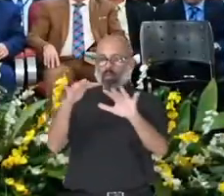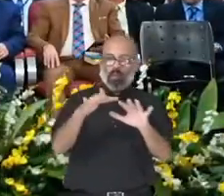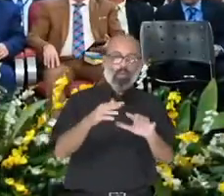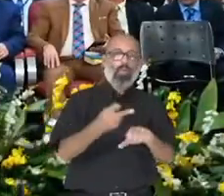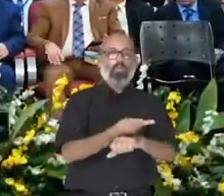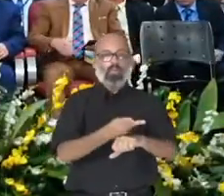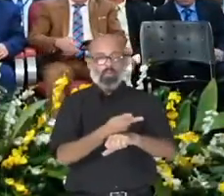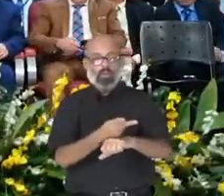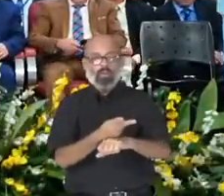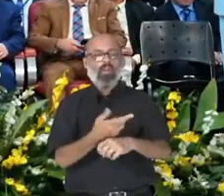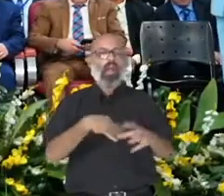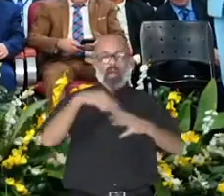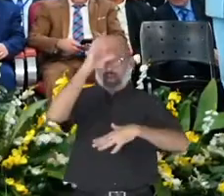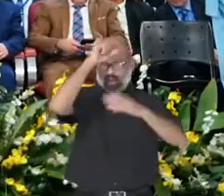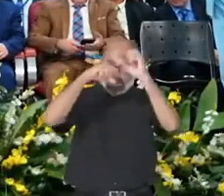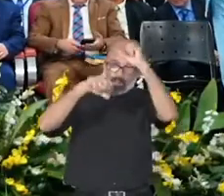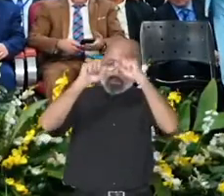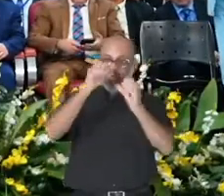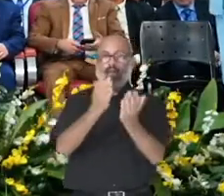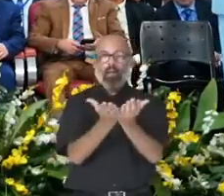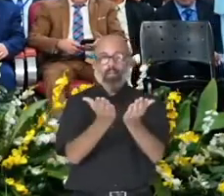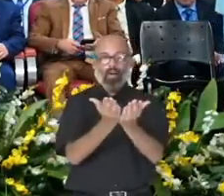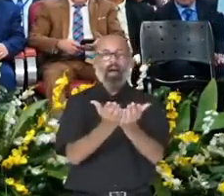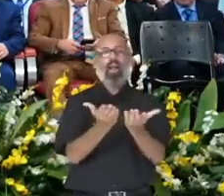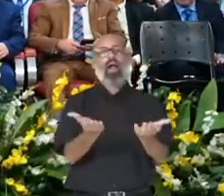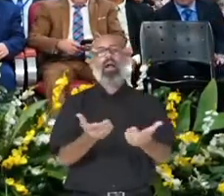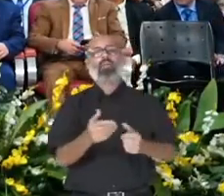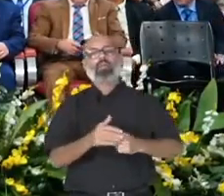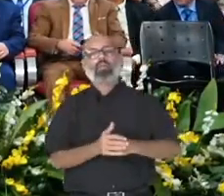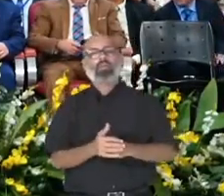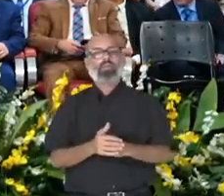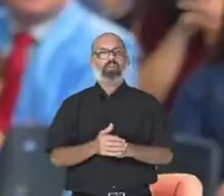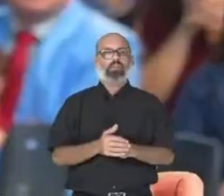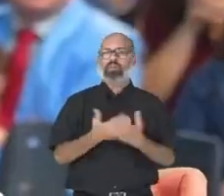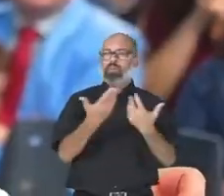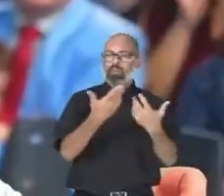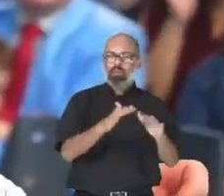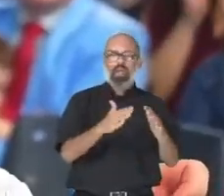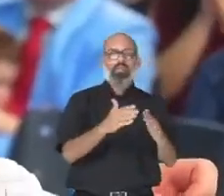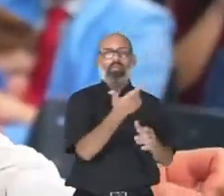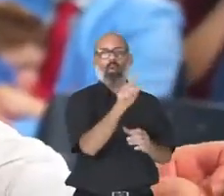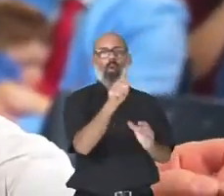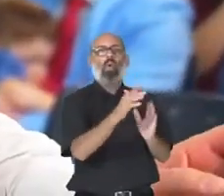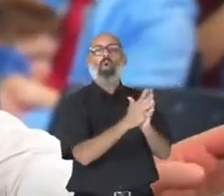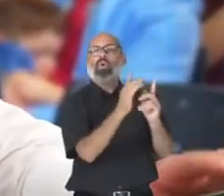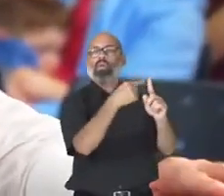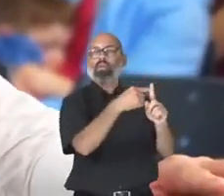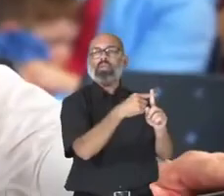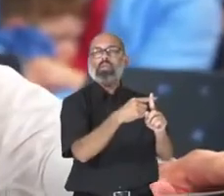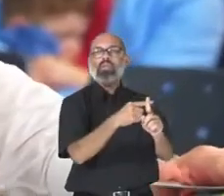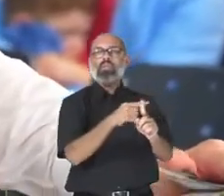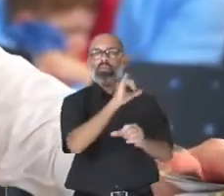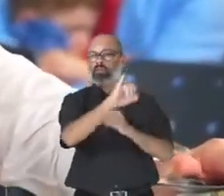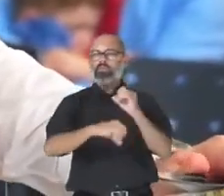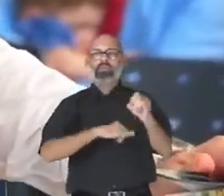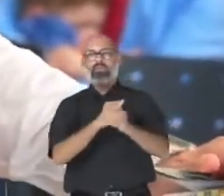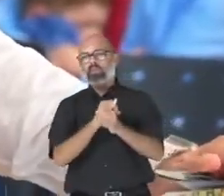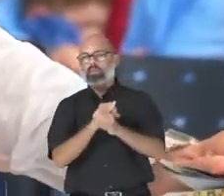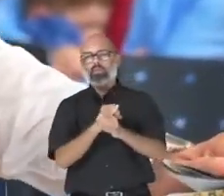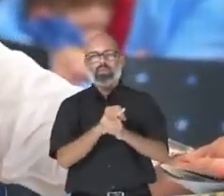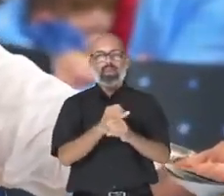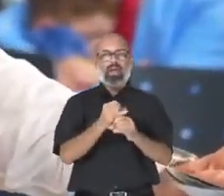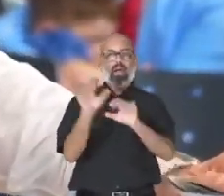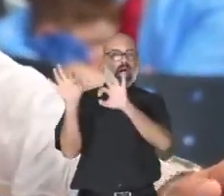estão com fome, não aguentam mais comer comida enlatada de verdade, não conseguem mais comer lixo tóxico de internet, não conseguem mais